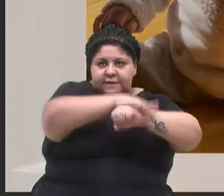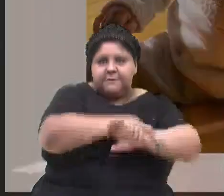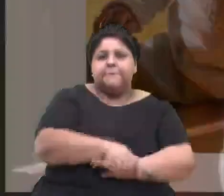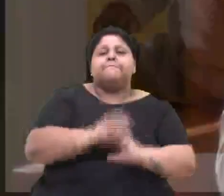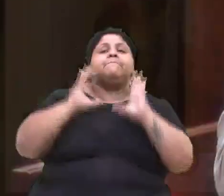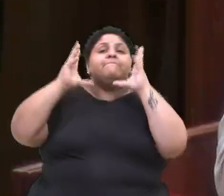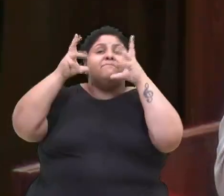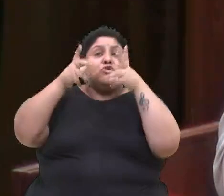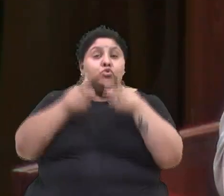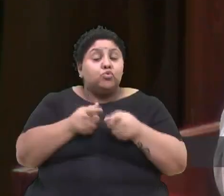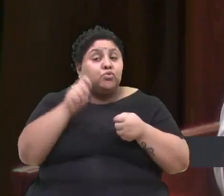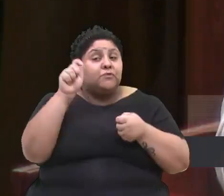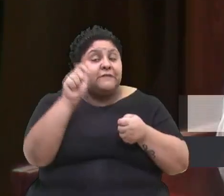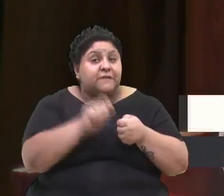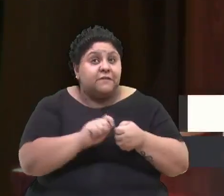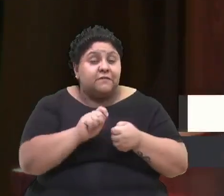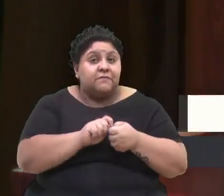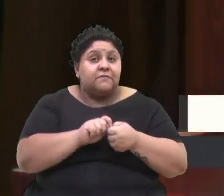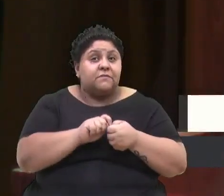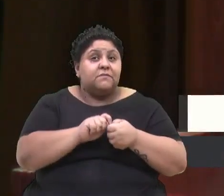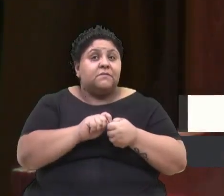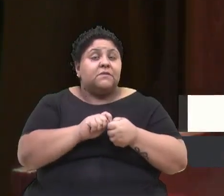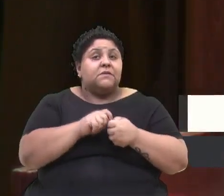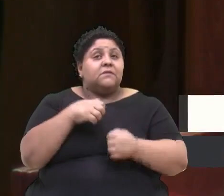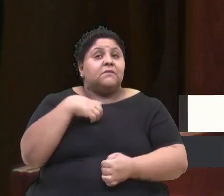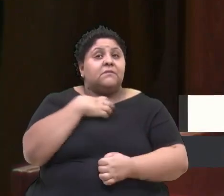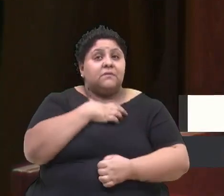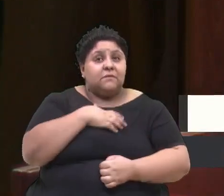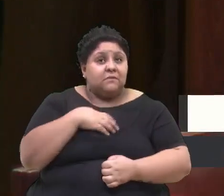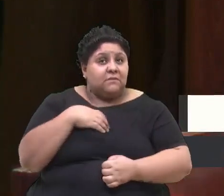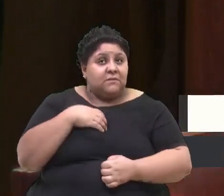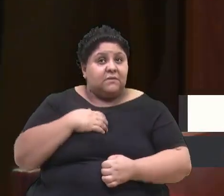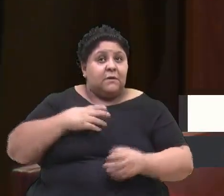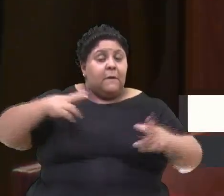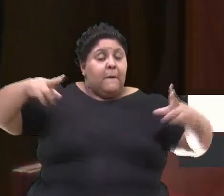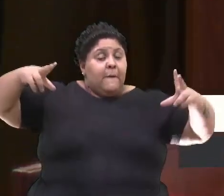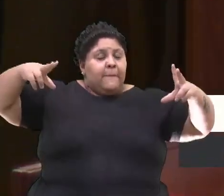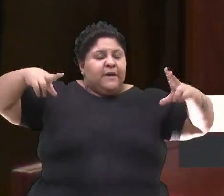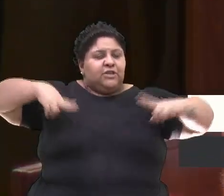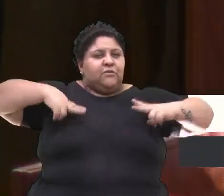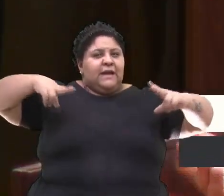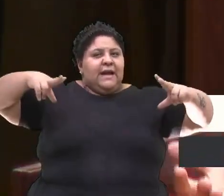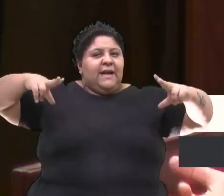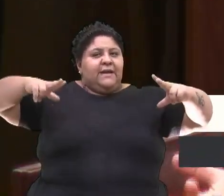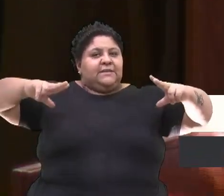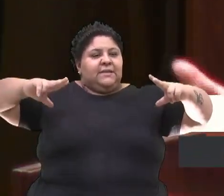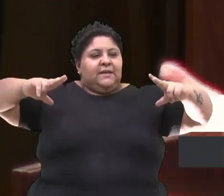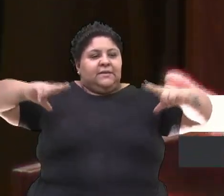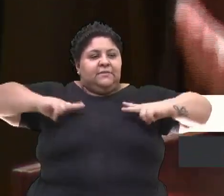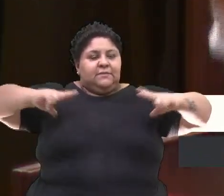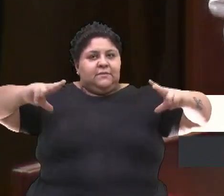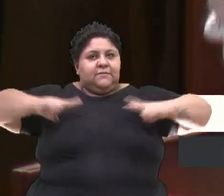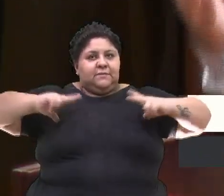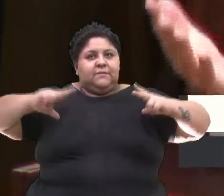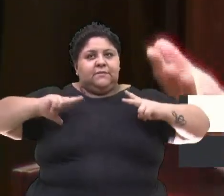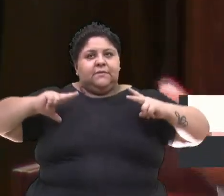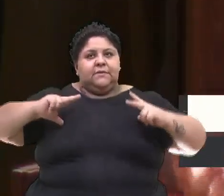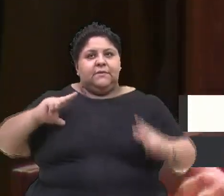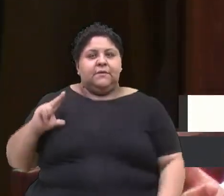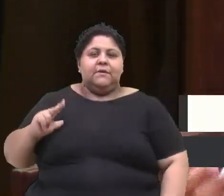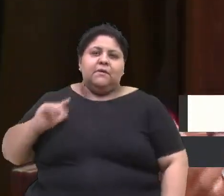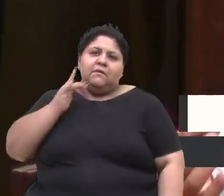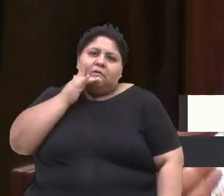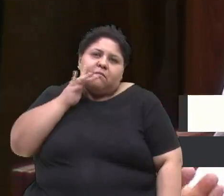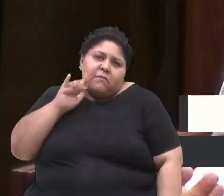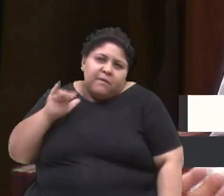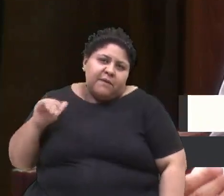isso é feito de forma particular. É uma menina, né,